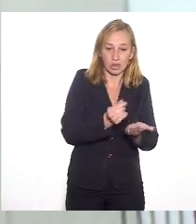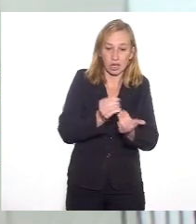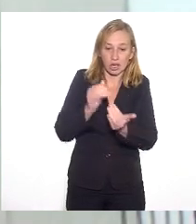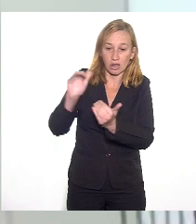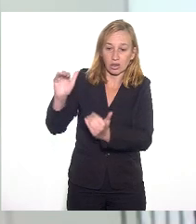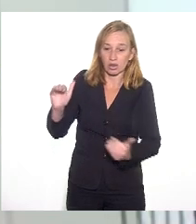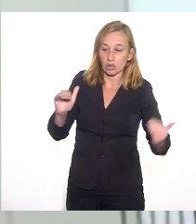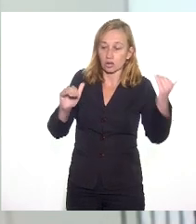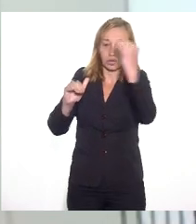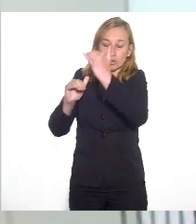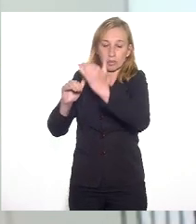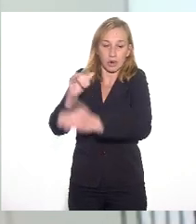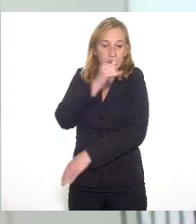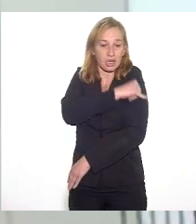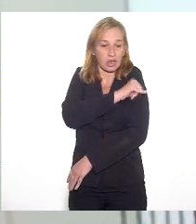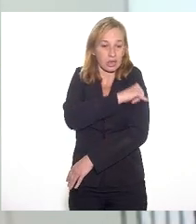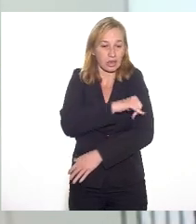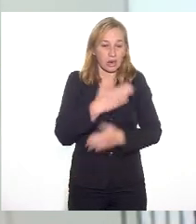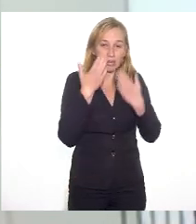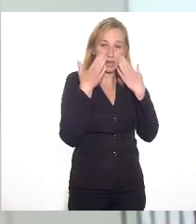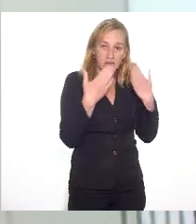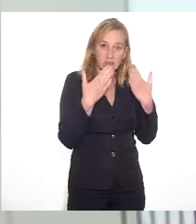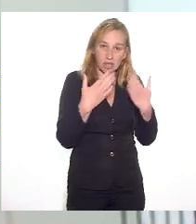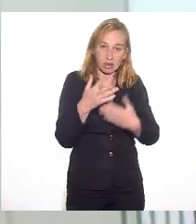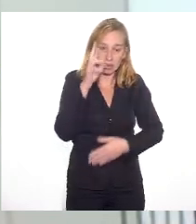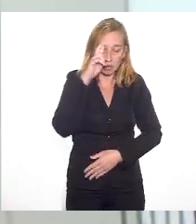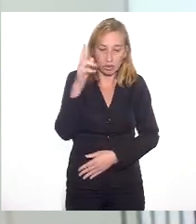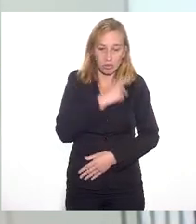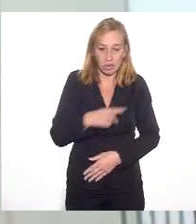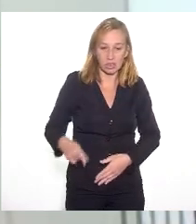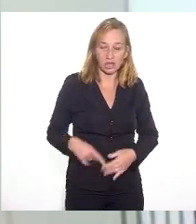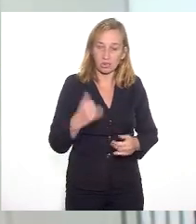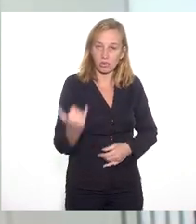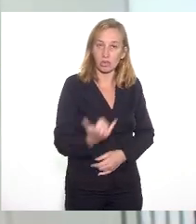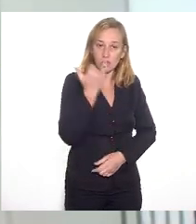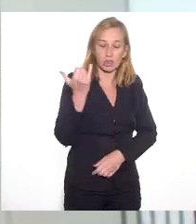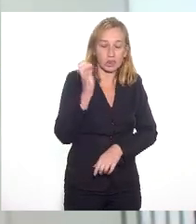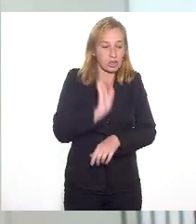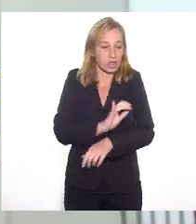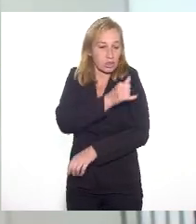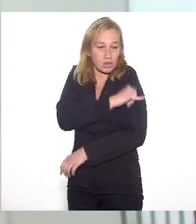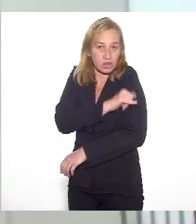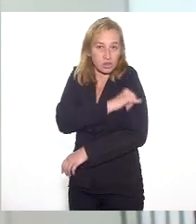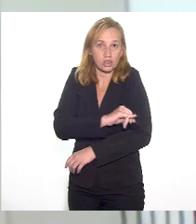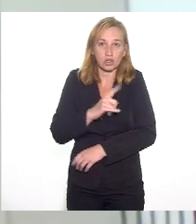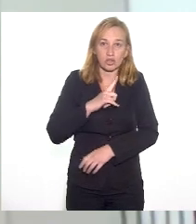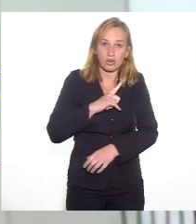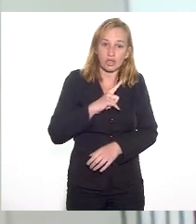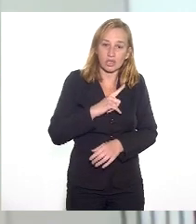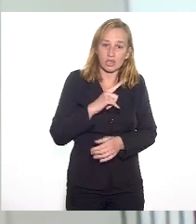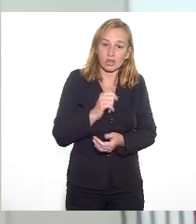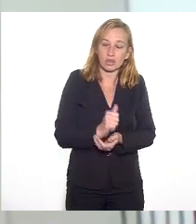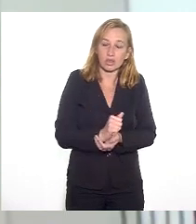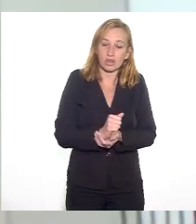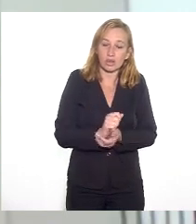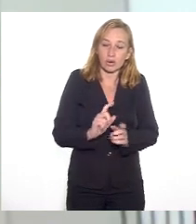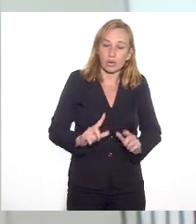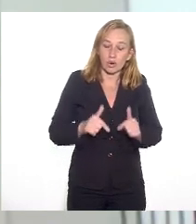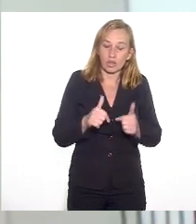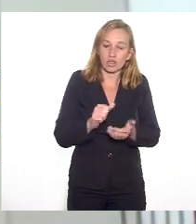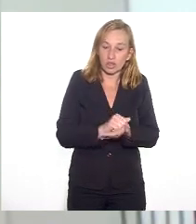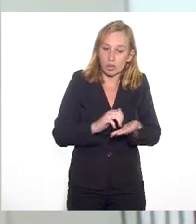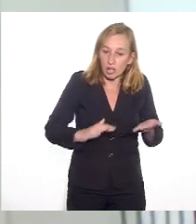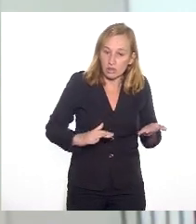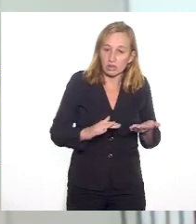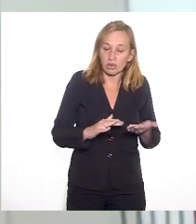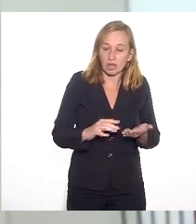Esse projeto apresentado por Vossa Excelência é tão importante para que o Estado do Rio de Janeiro tivesse proatividade no enfrentamento à